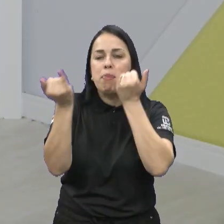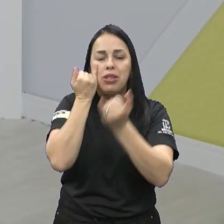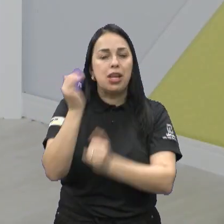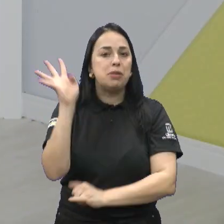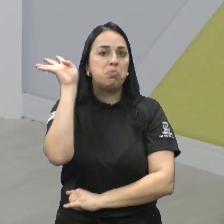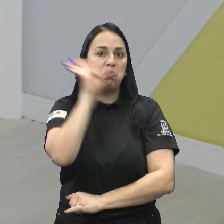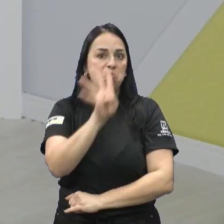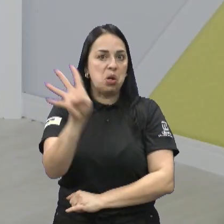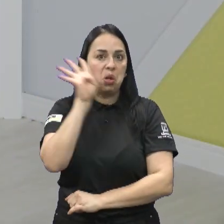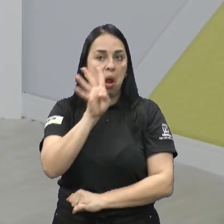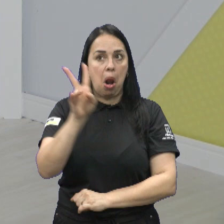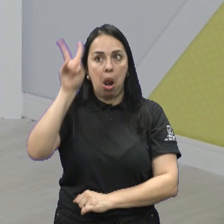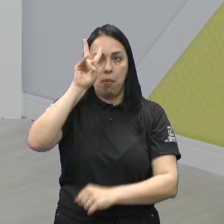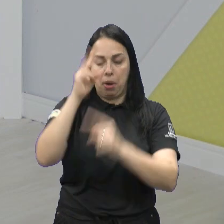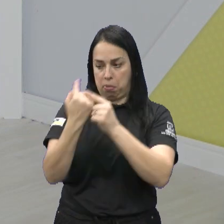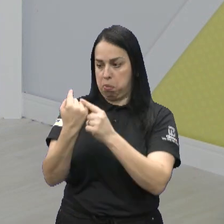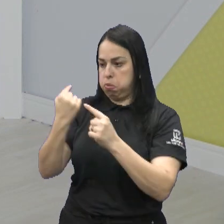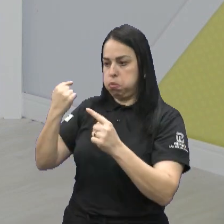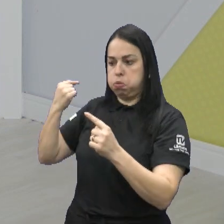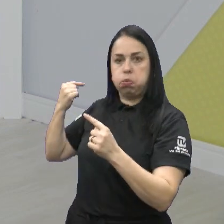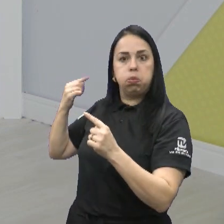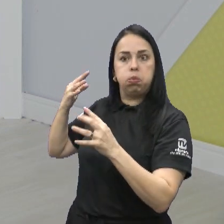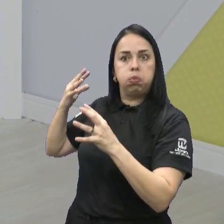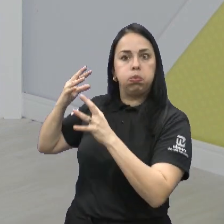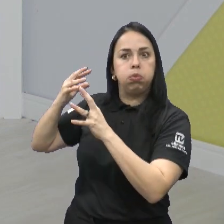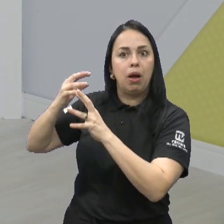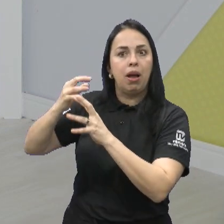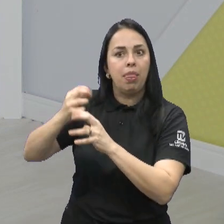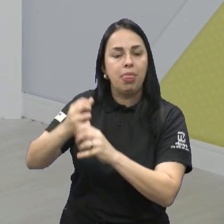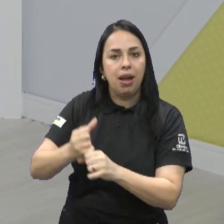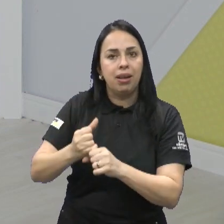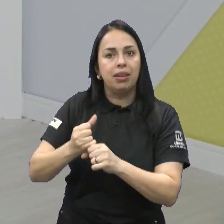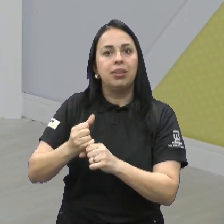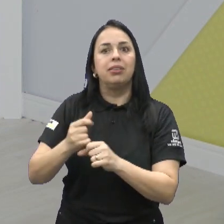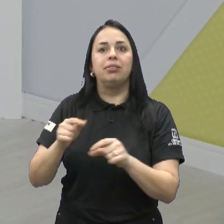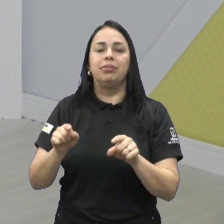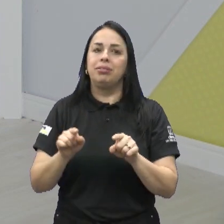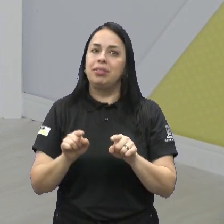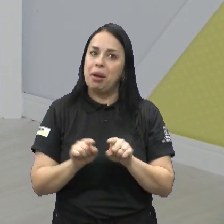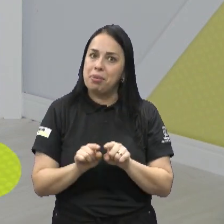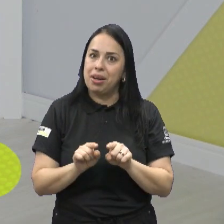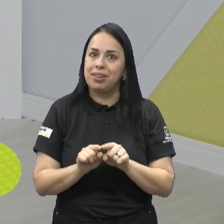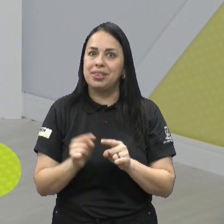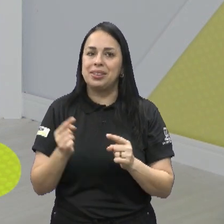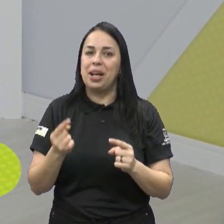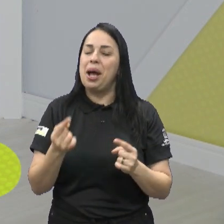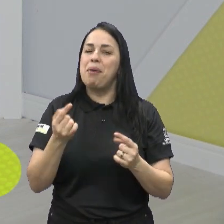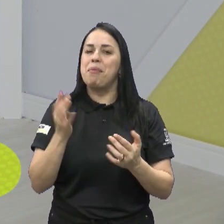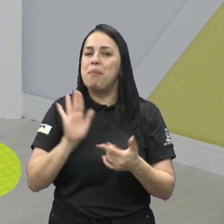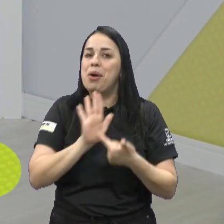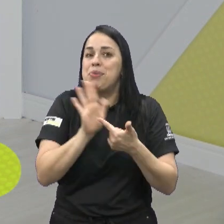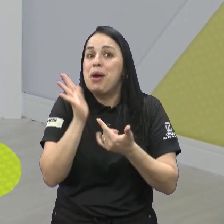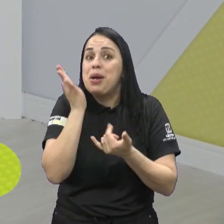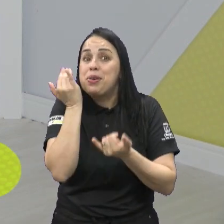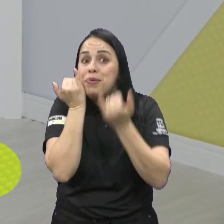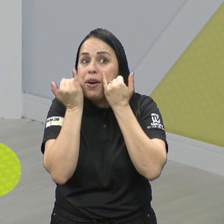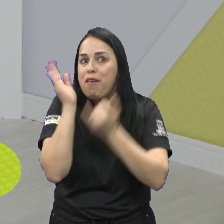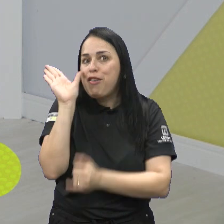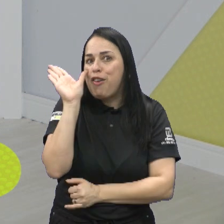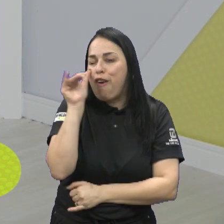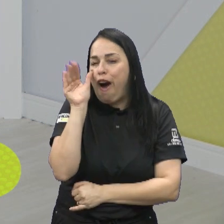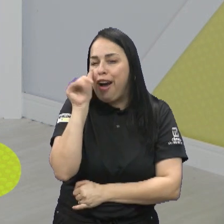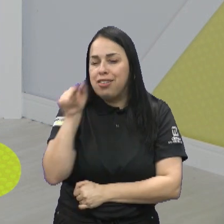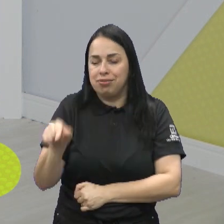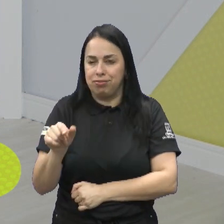aí, relembrando o histórico recente do São José e trouxe essa curiosidade aí. Será que o São José vai